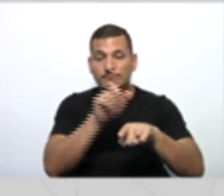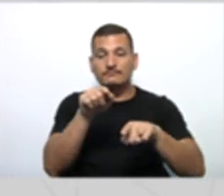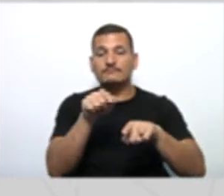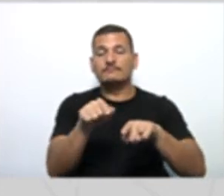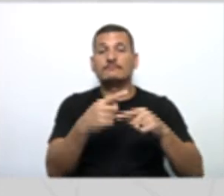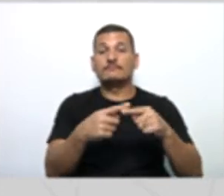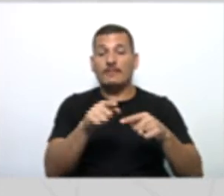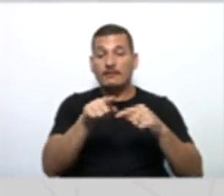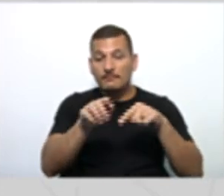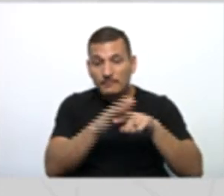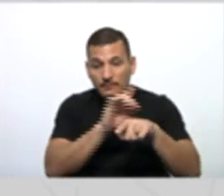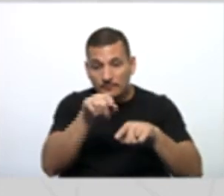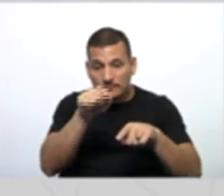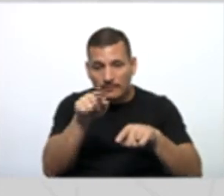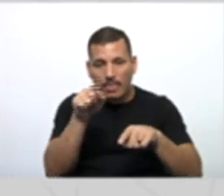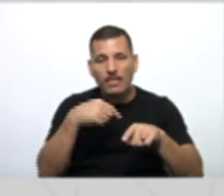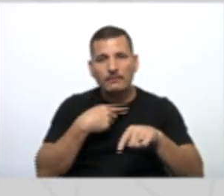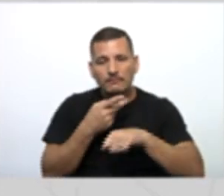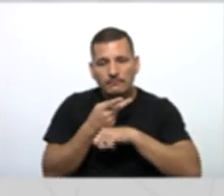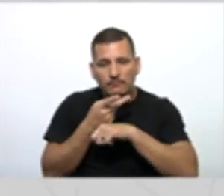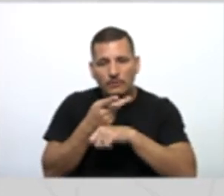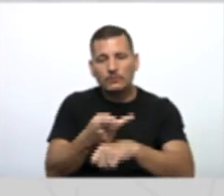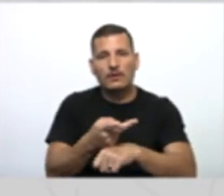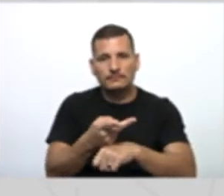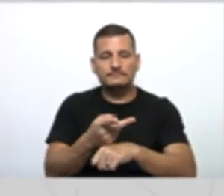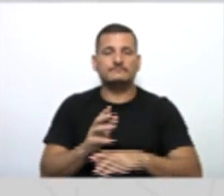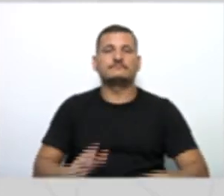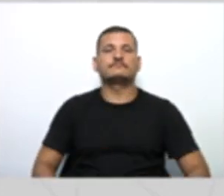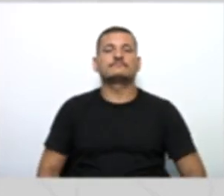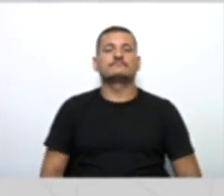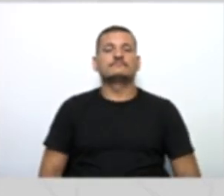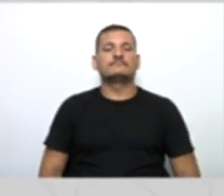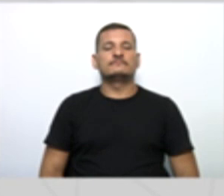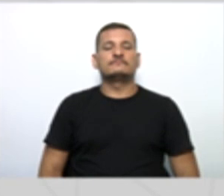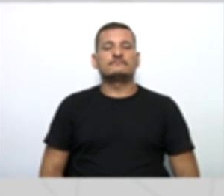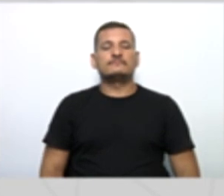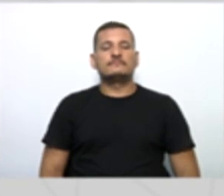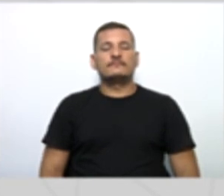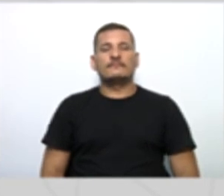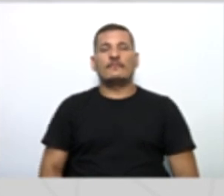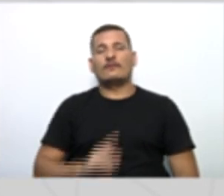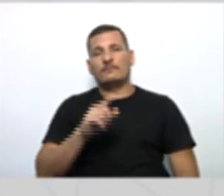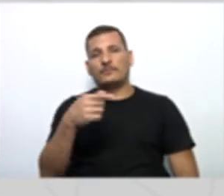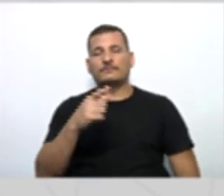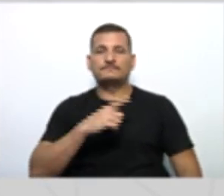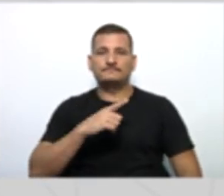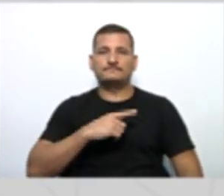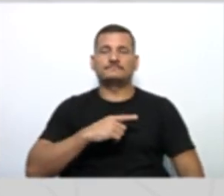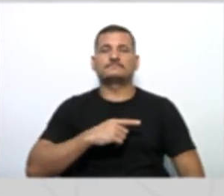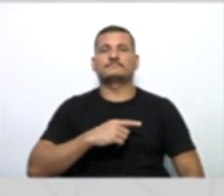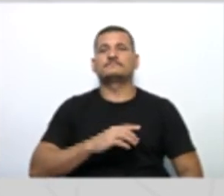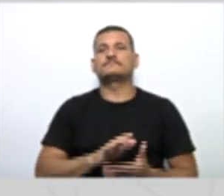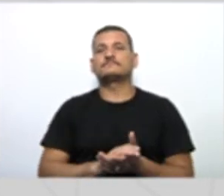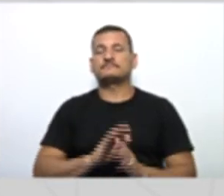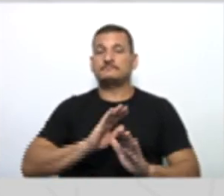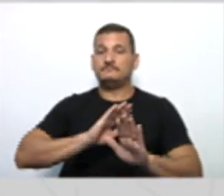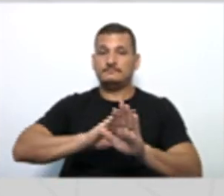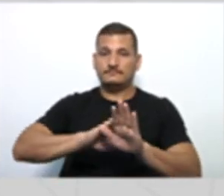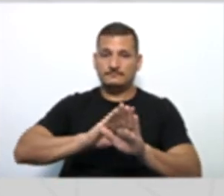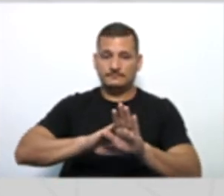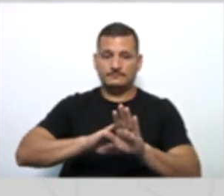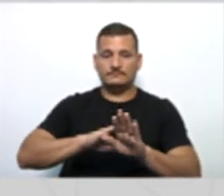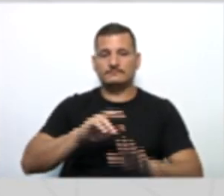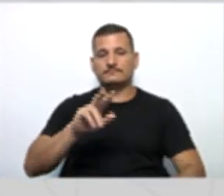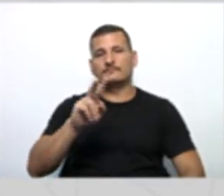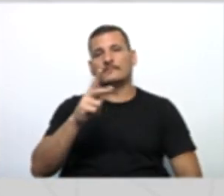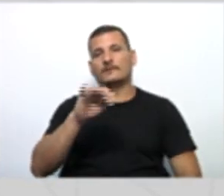Se eu já tiver a resposta, não tem por que eu procurar. Na sequência, nós temos as hipóteses. As hipóteses